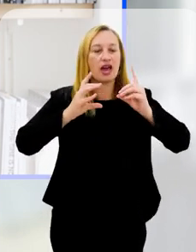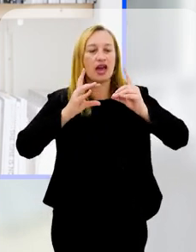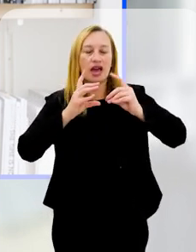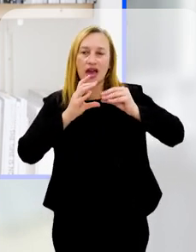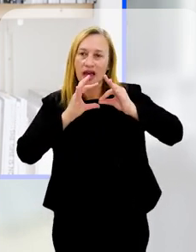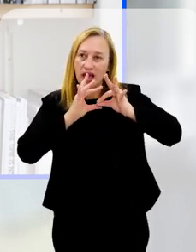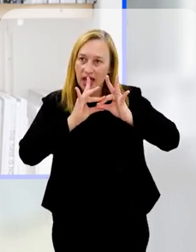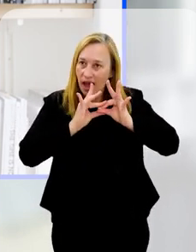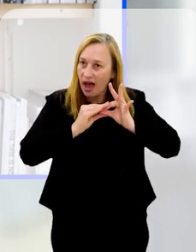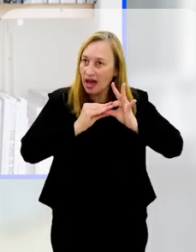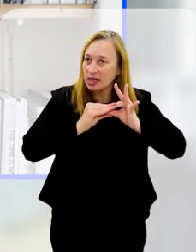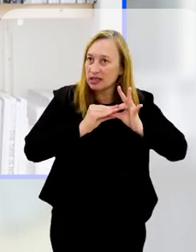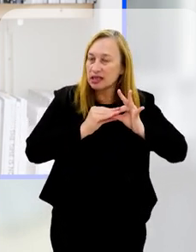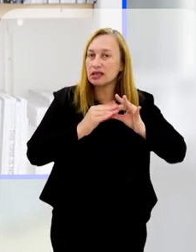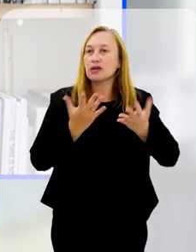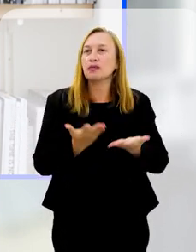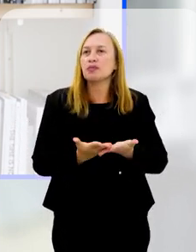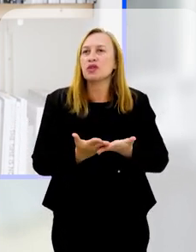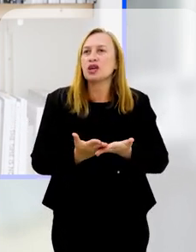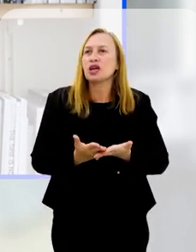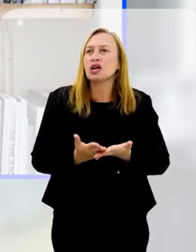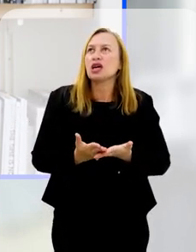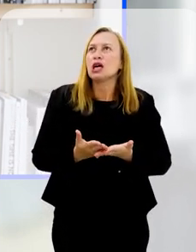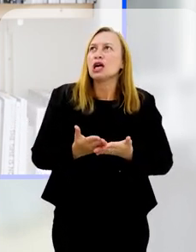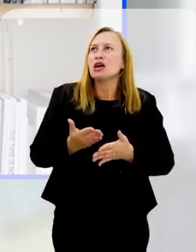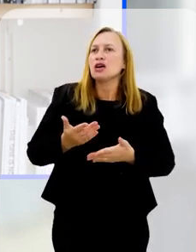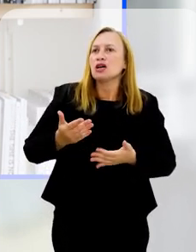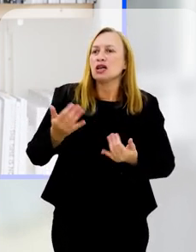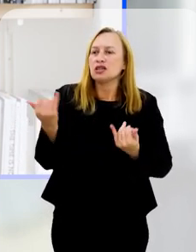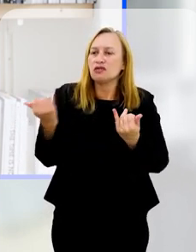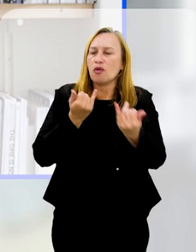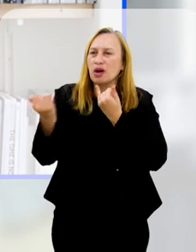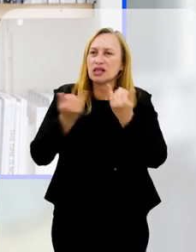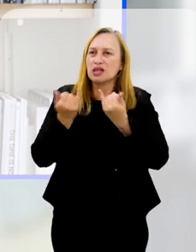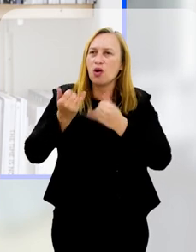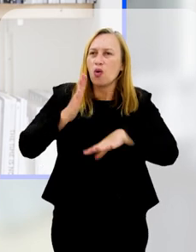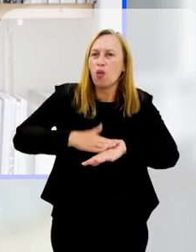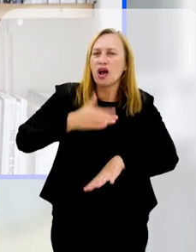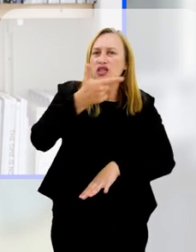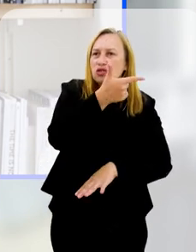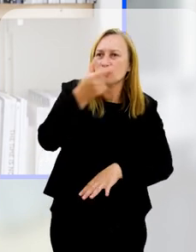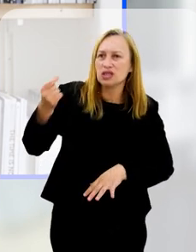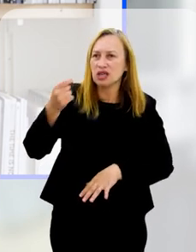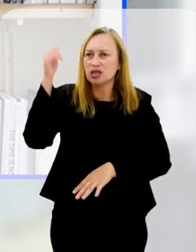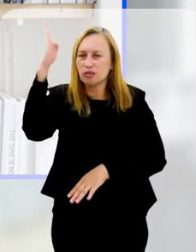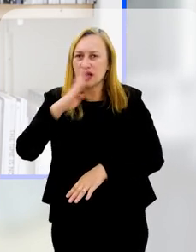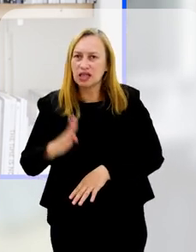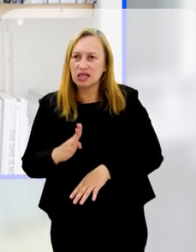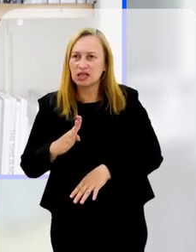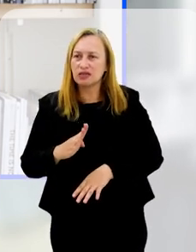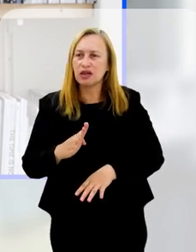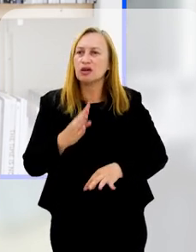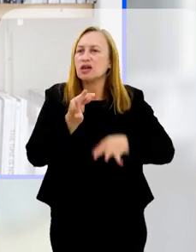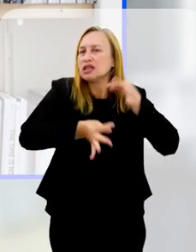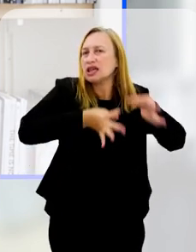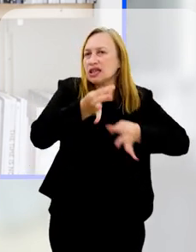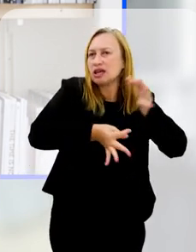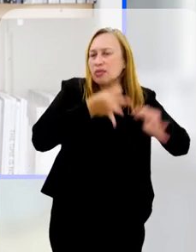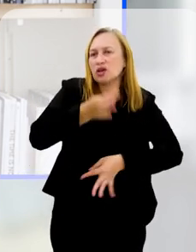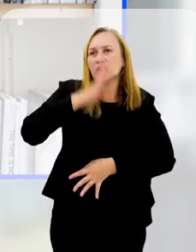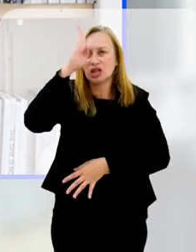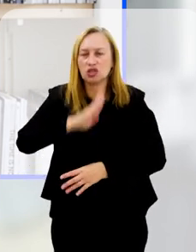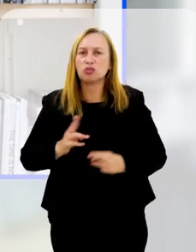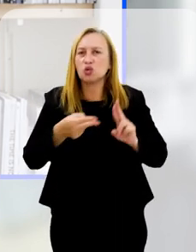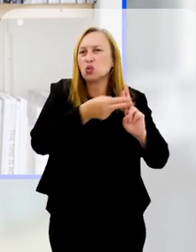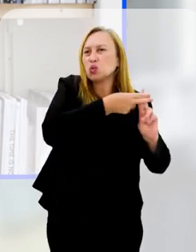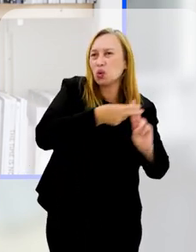né? E, segundo a Agência Brasil, quase 200 mil brasileiros têm o vírus e fazem o tratamento gratuito disponível no